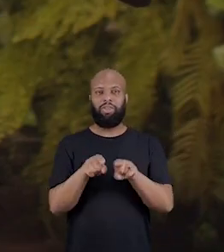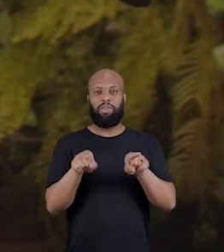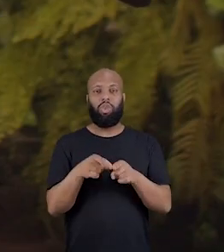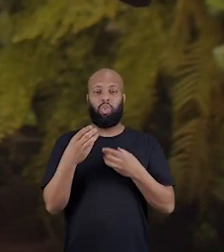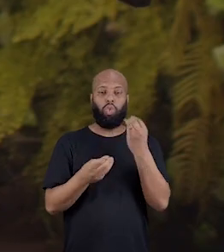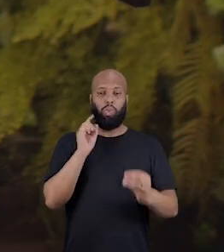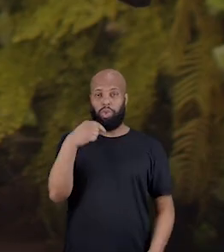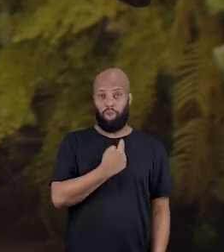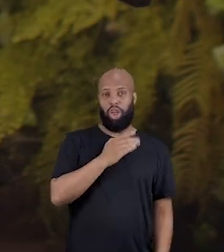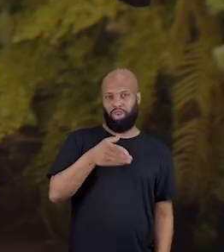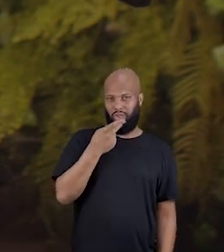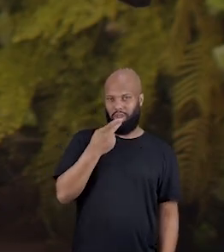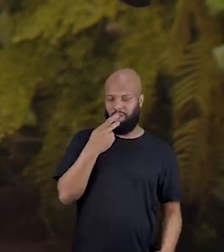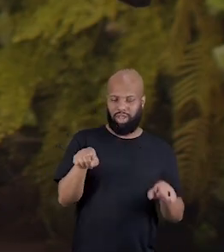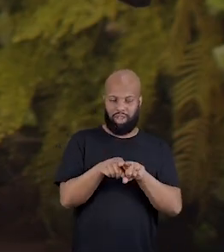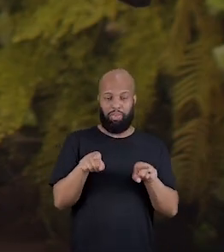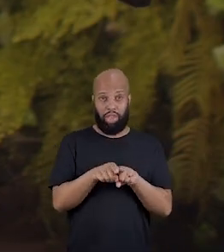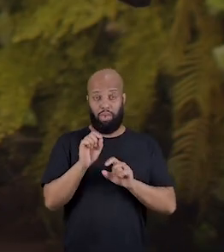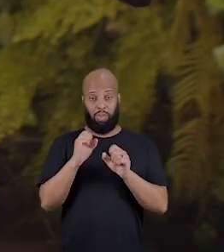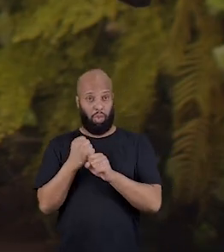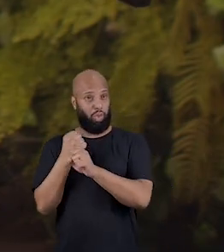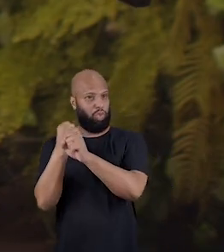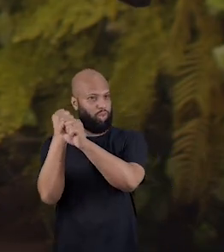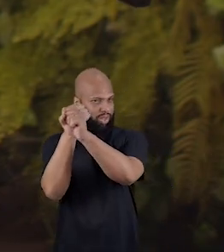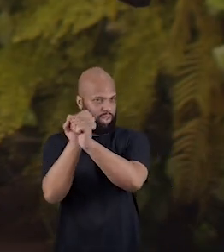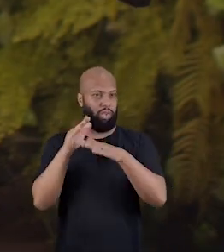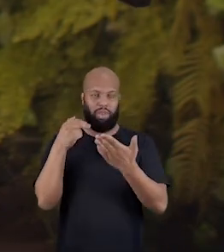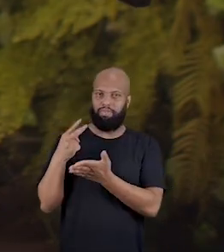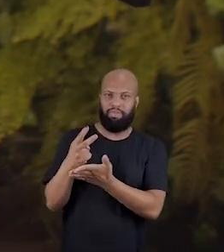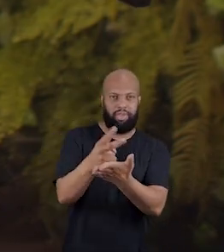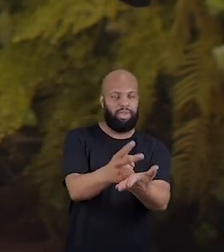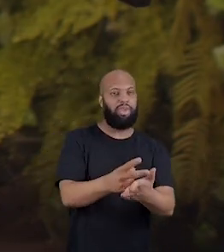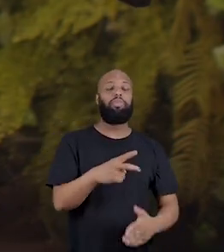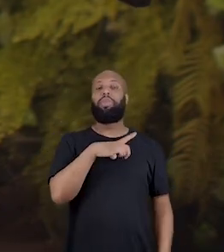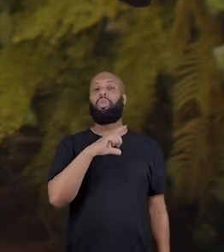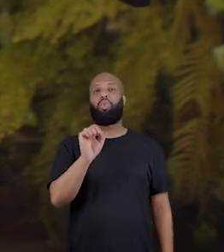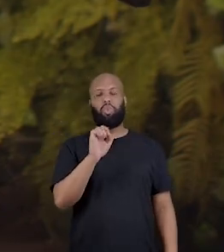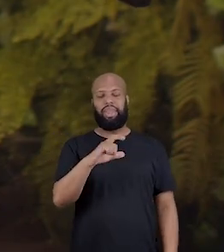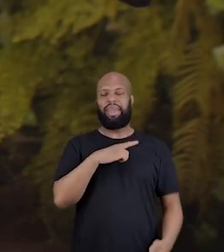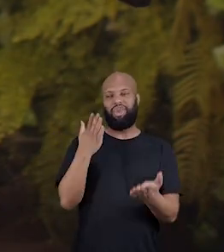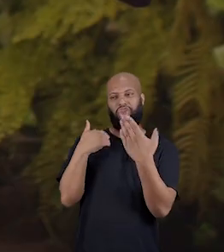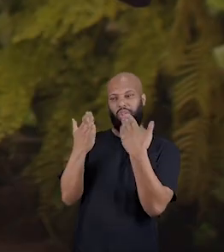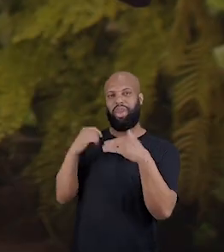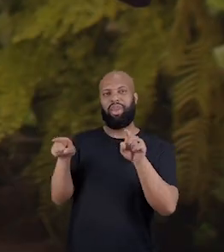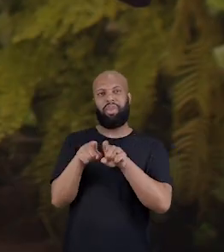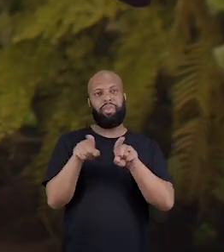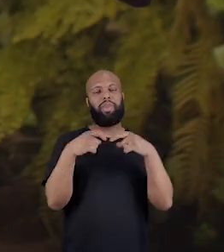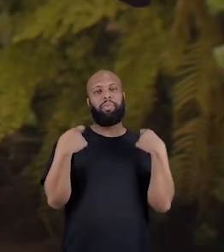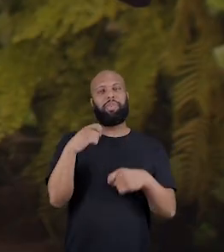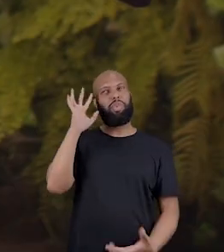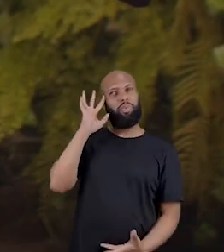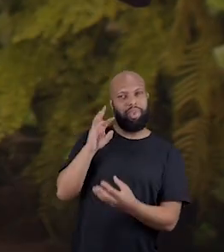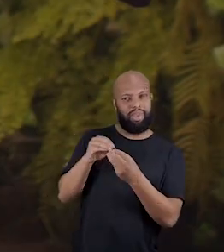assim, como a gente já falou aqui, é uma construção. Autonomia é construção. O tempo todo você tem que dialogar,